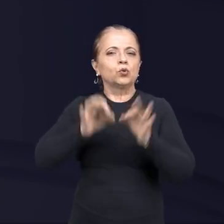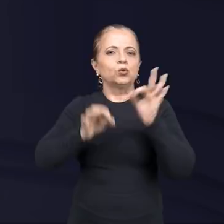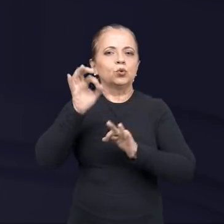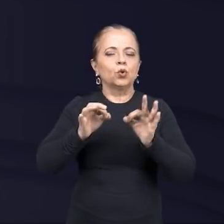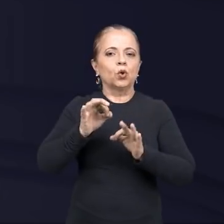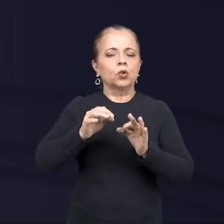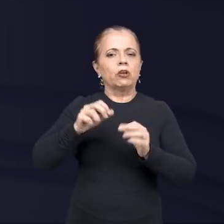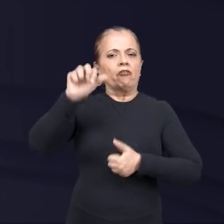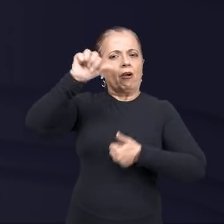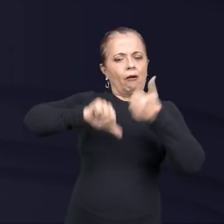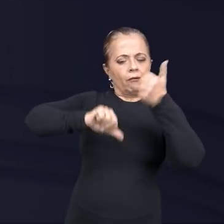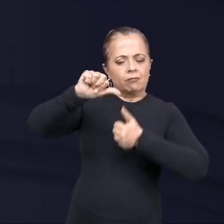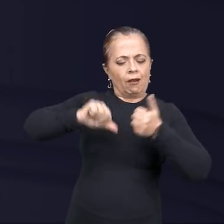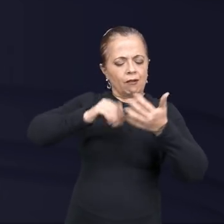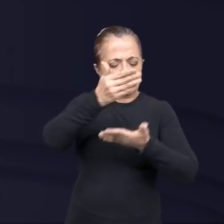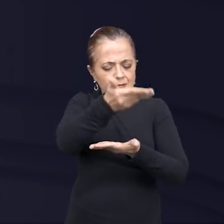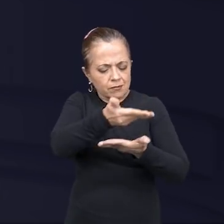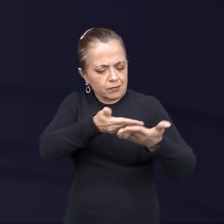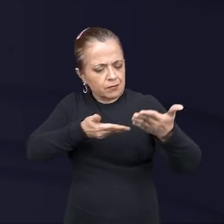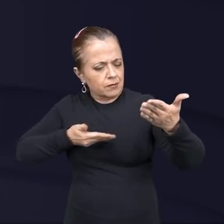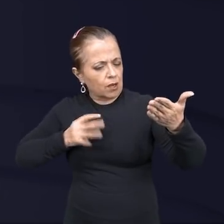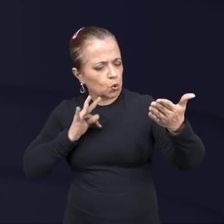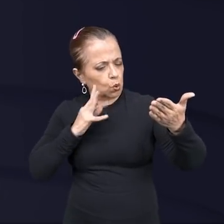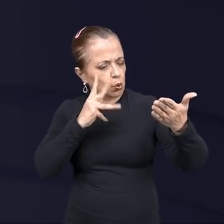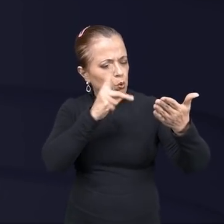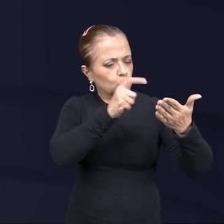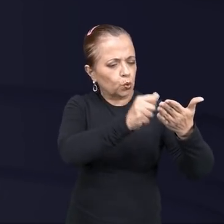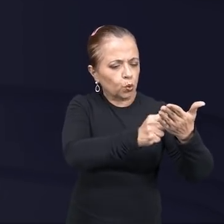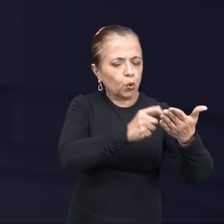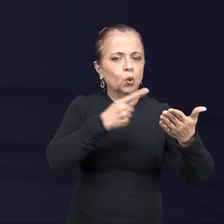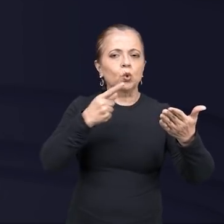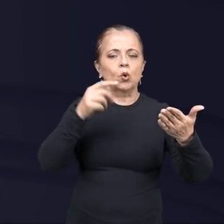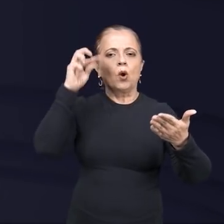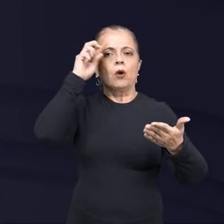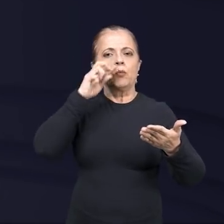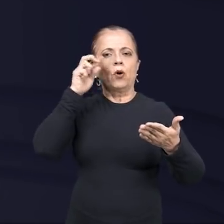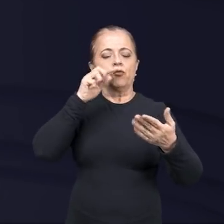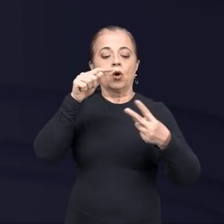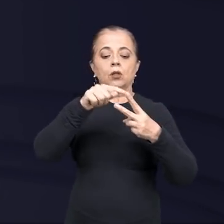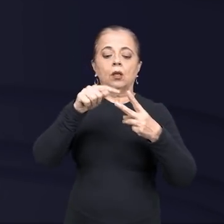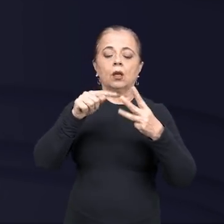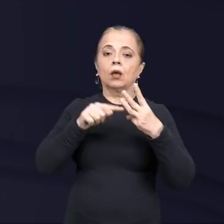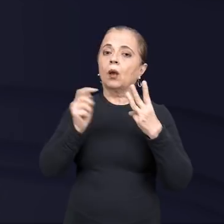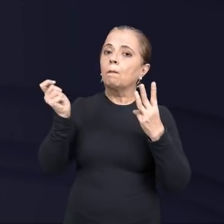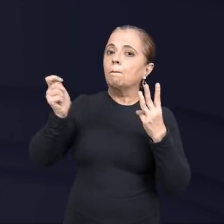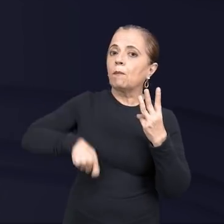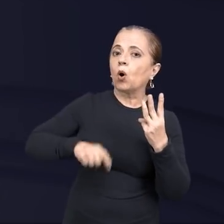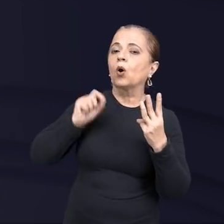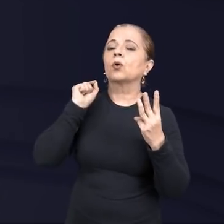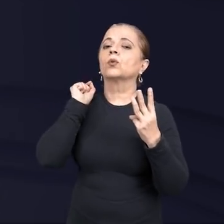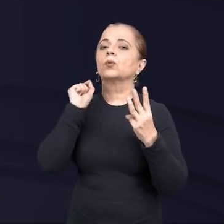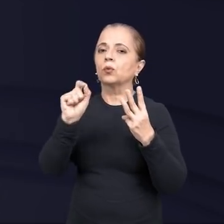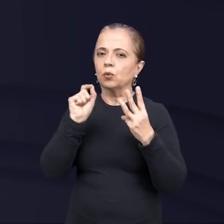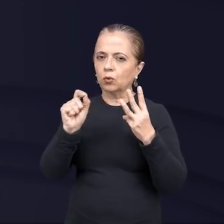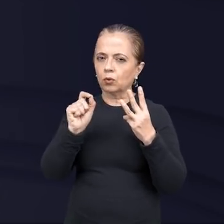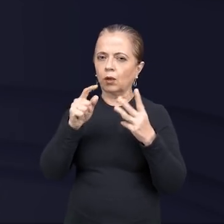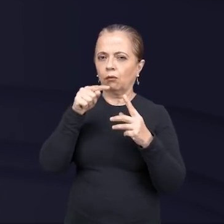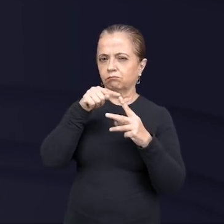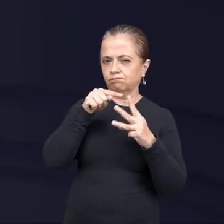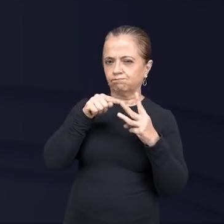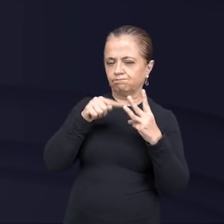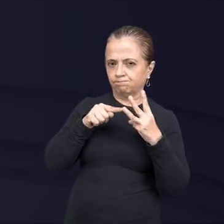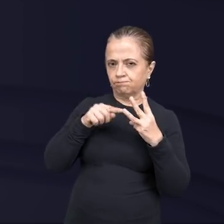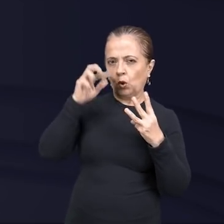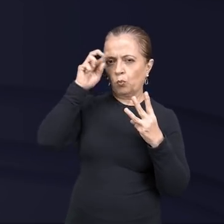da sua análise de toda a investigação, o promotor de justiça tem 3 hipóteses, né, que ele